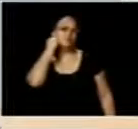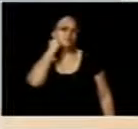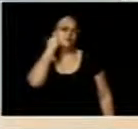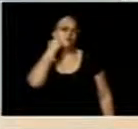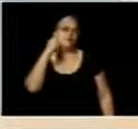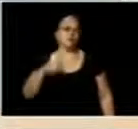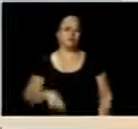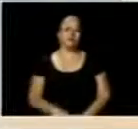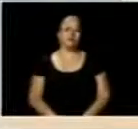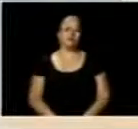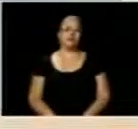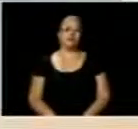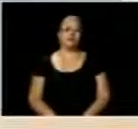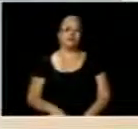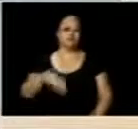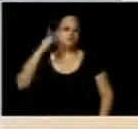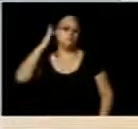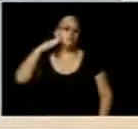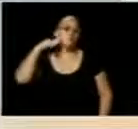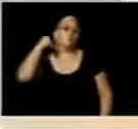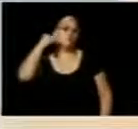Enverniza o seu rosto, cidadão.